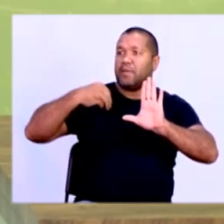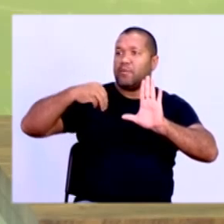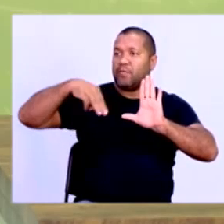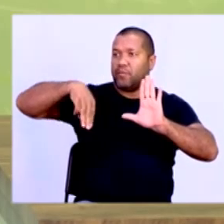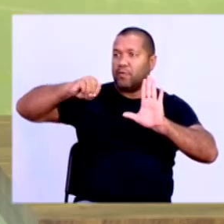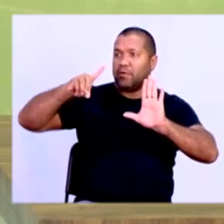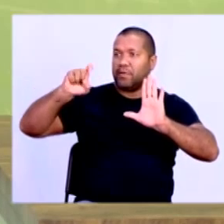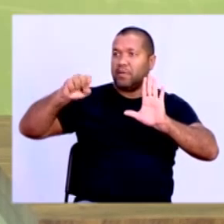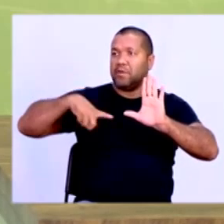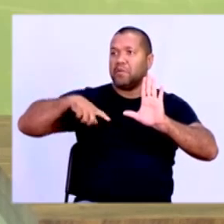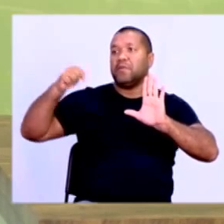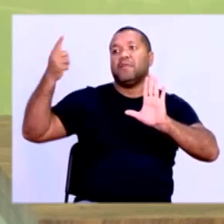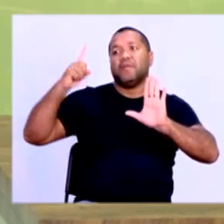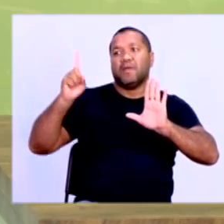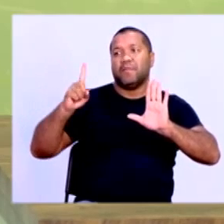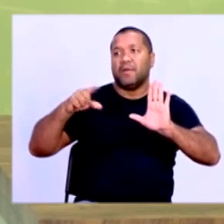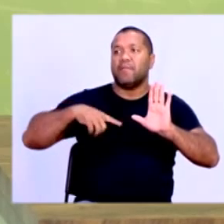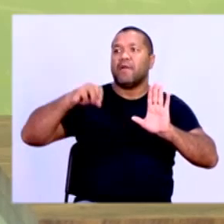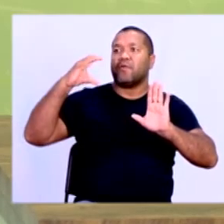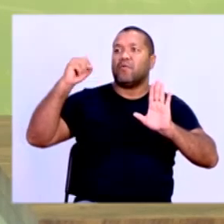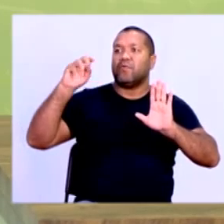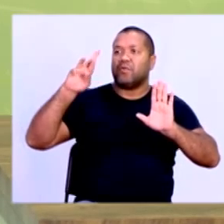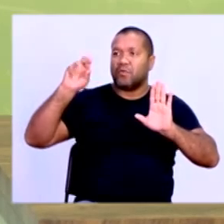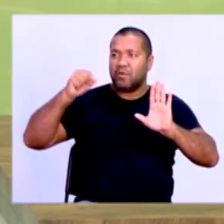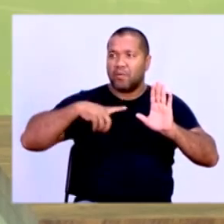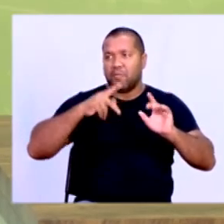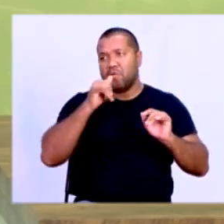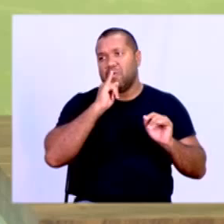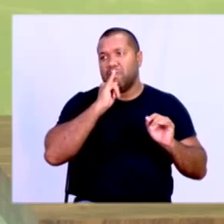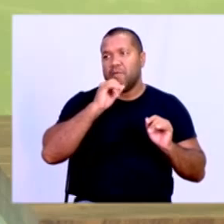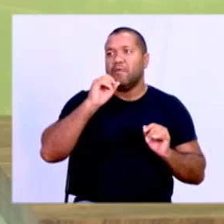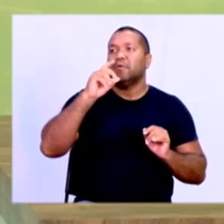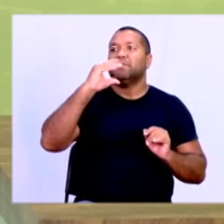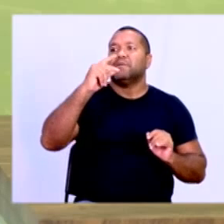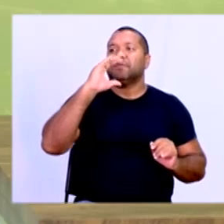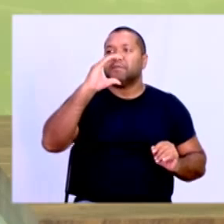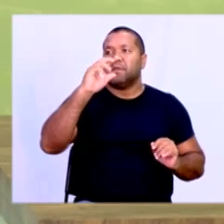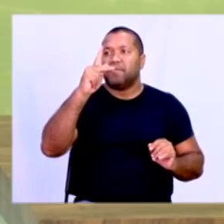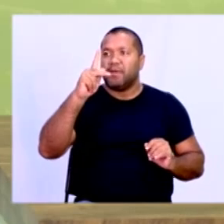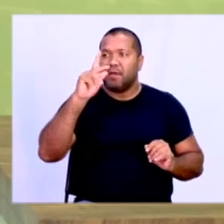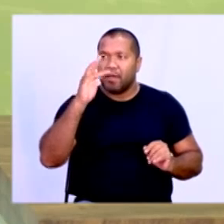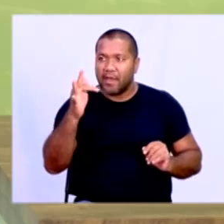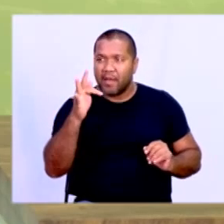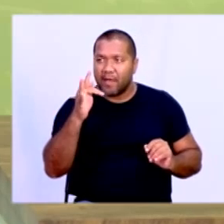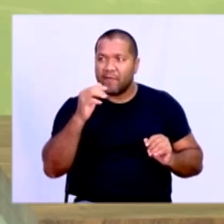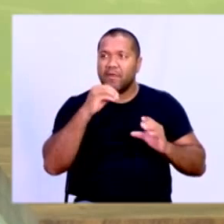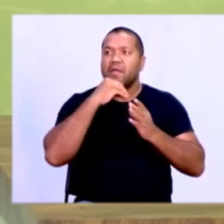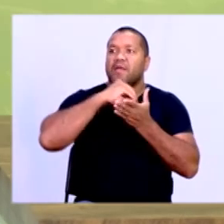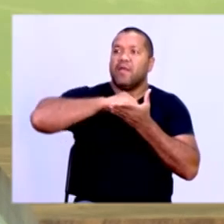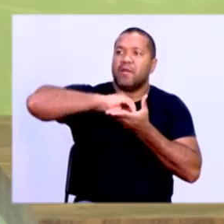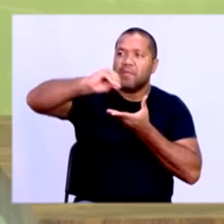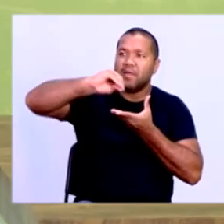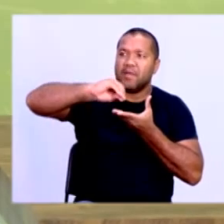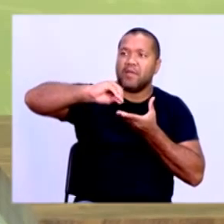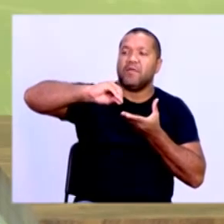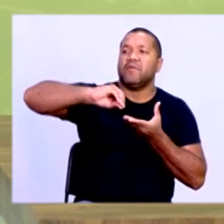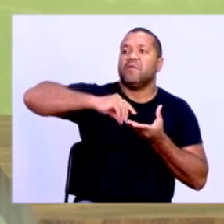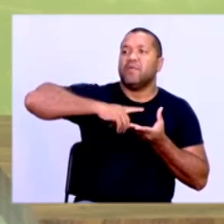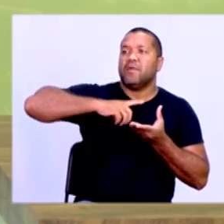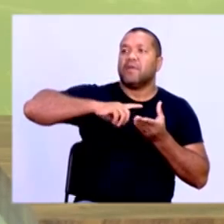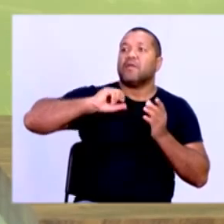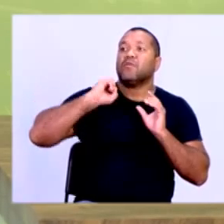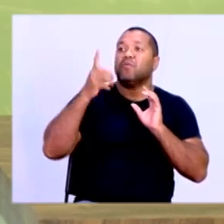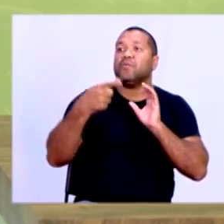disso é a validação de CPF, validação de e-mail, coisas que podem ser feitas com expressão regular lá na tela do